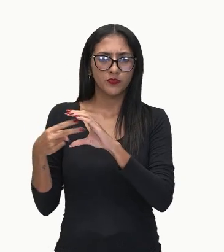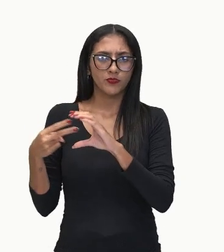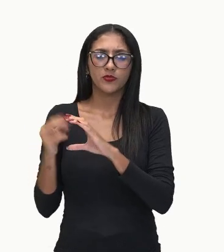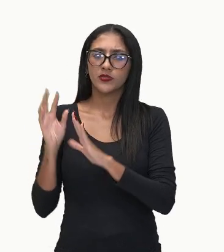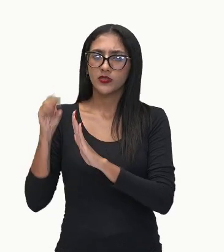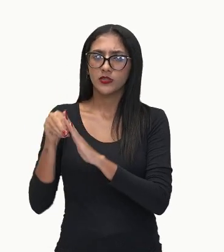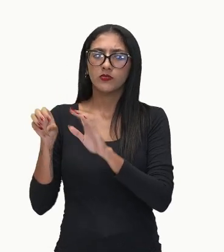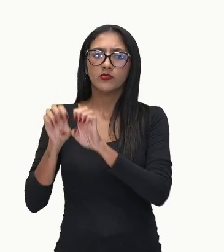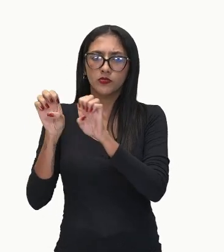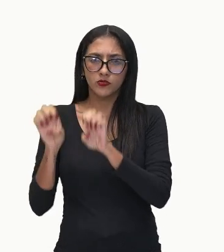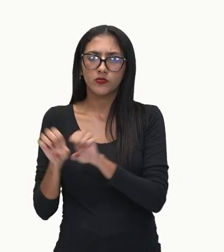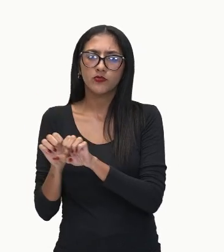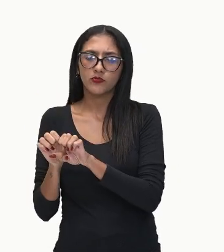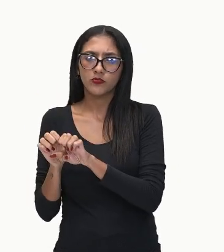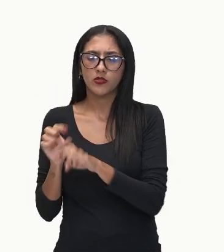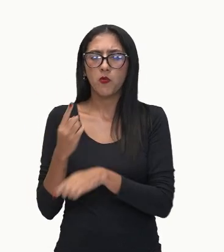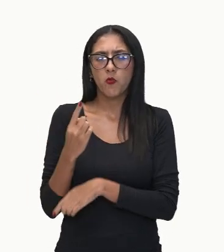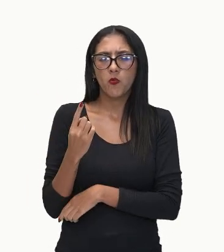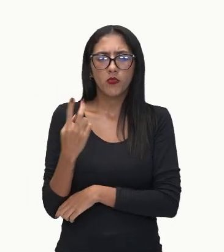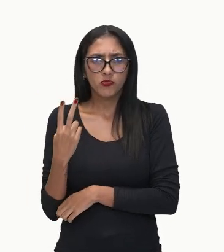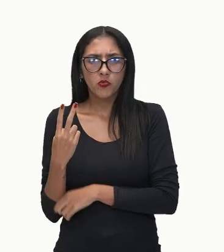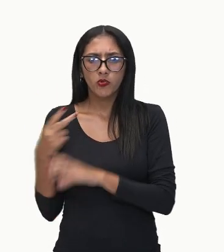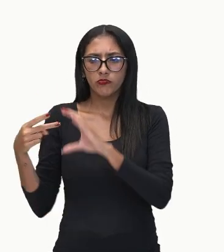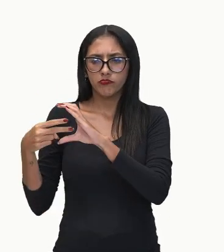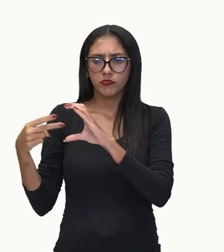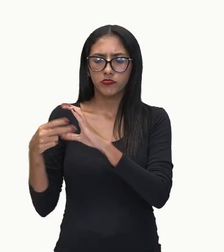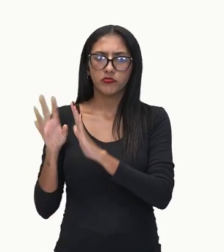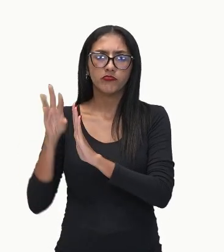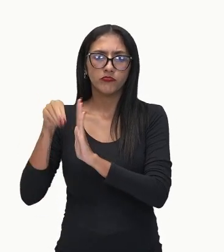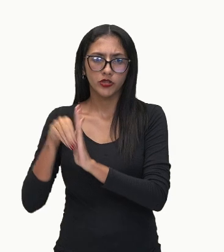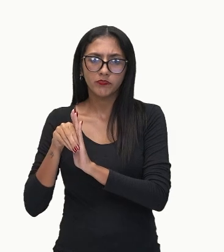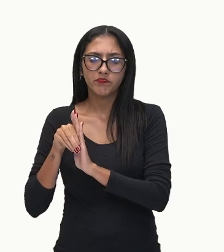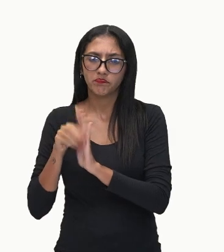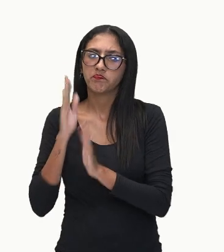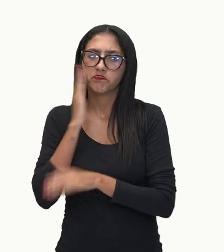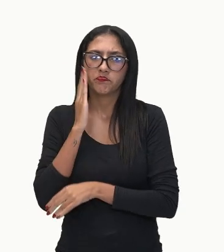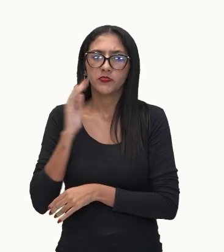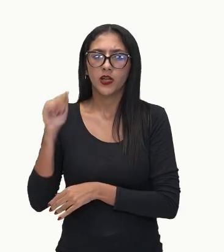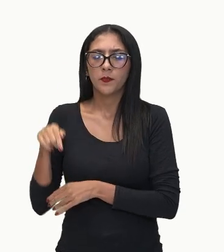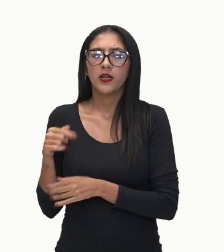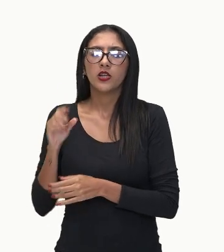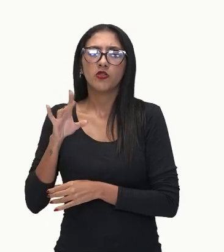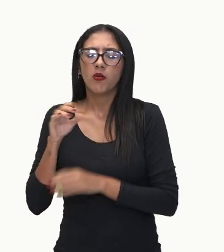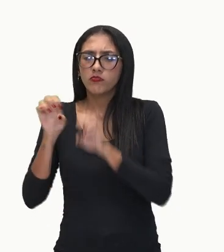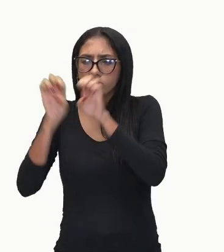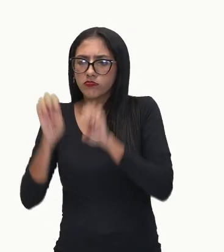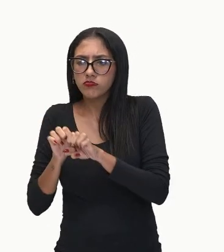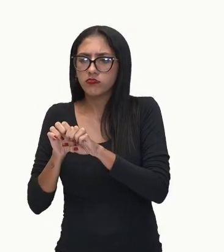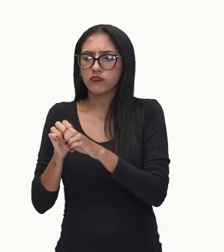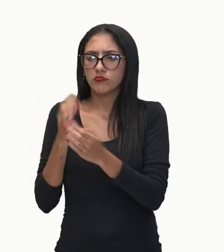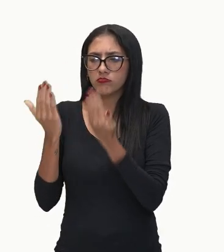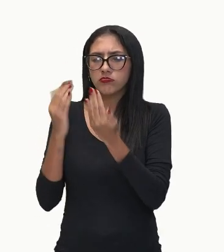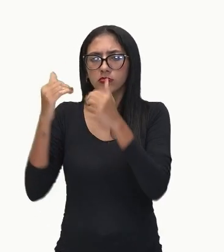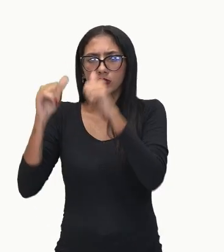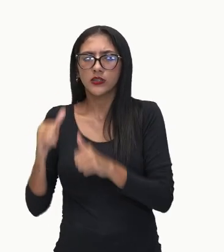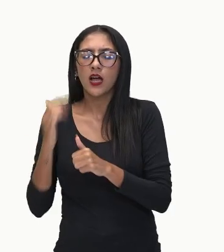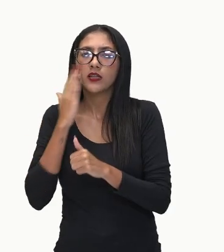dupla. Pelo menos uma, duas também, já sabe que ali é um óleo. Tá? Só de olhar na estrutura, já sabe que